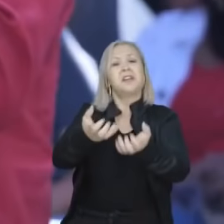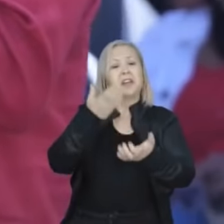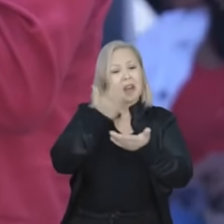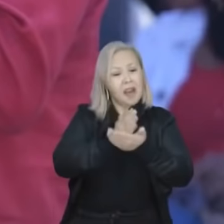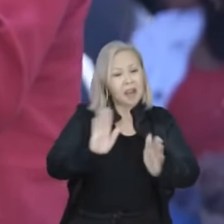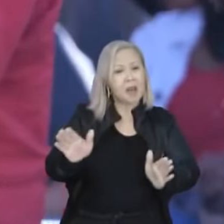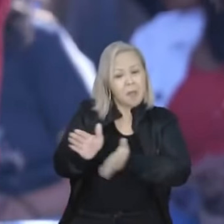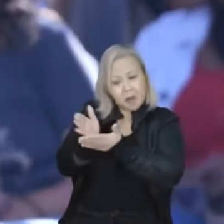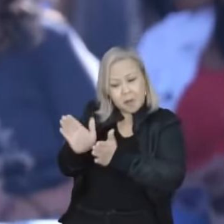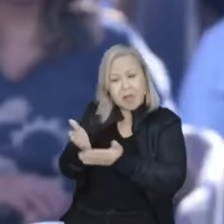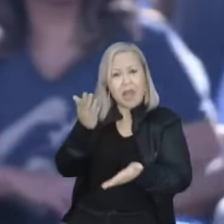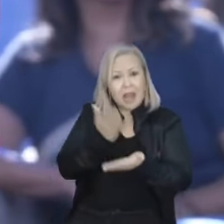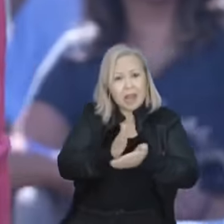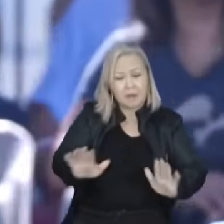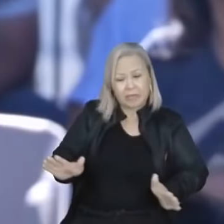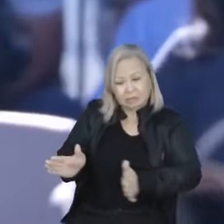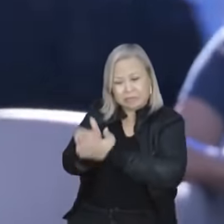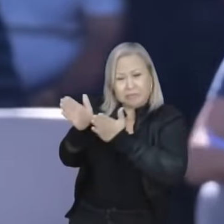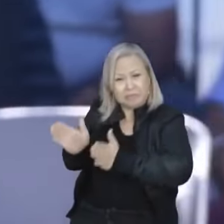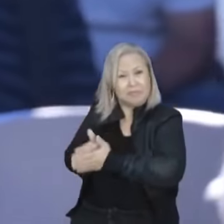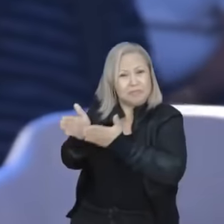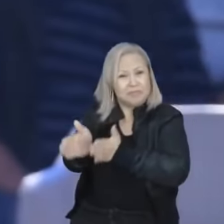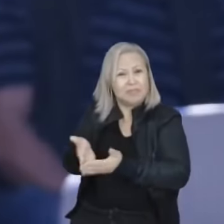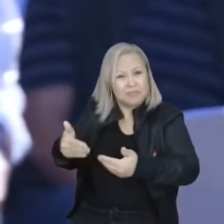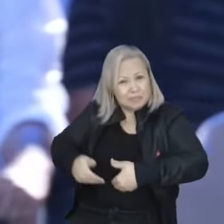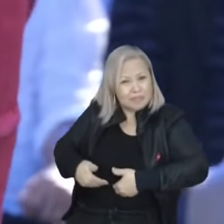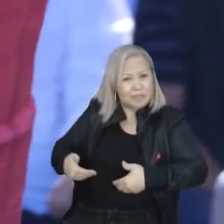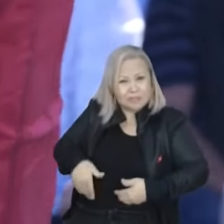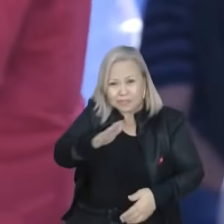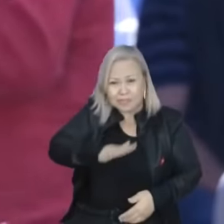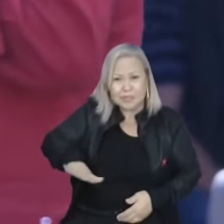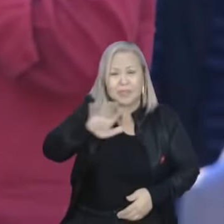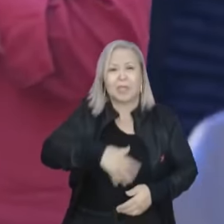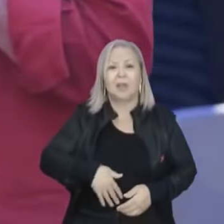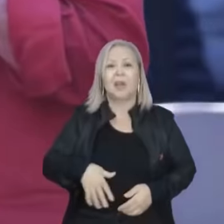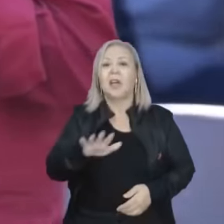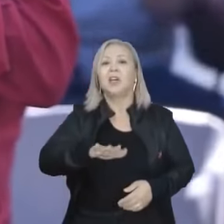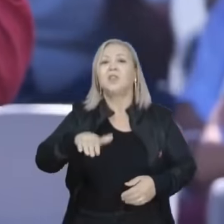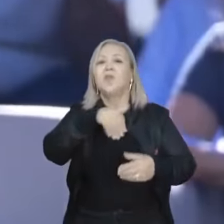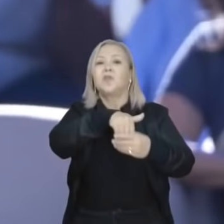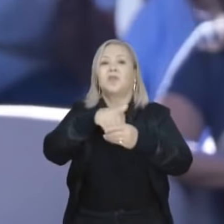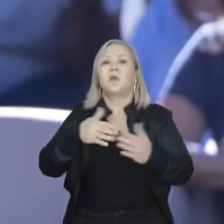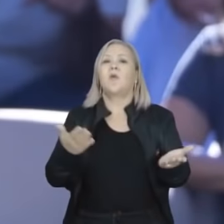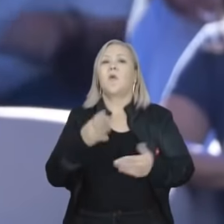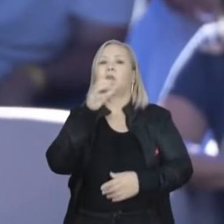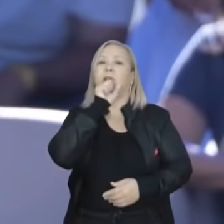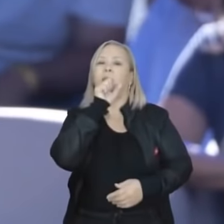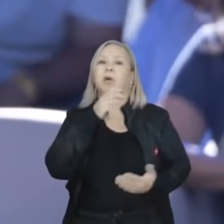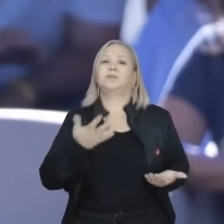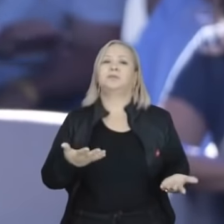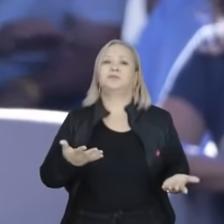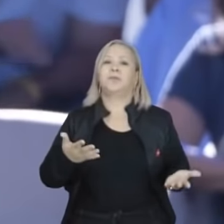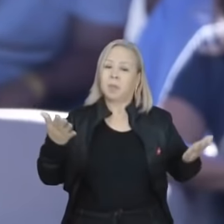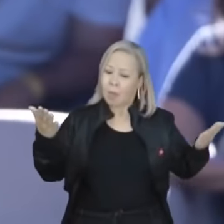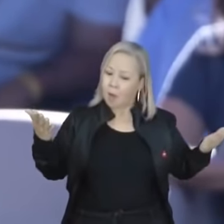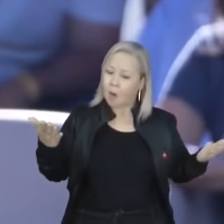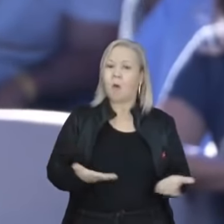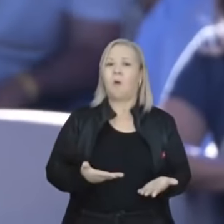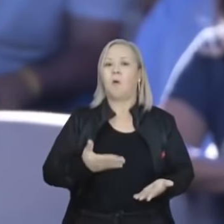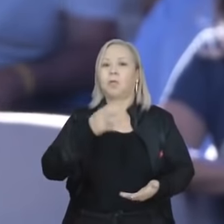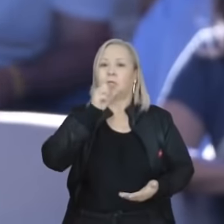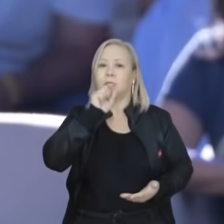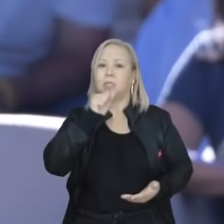com a miséria. Para que todo mundo vote. Hoje é sábado. Hoje é sábado. Bendito